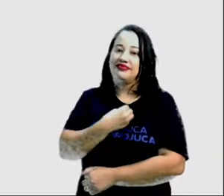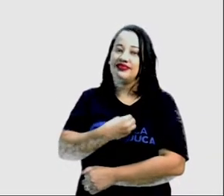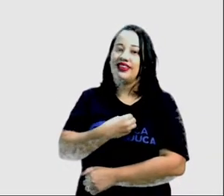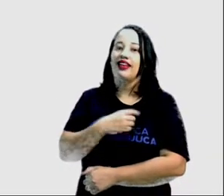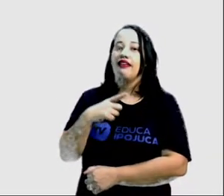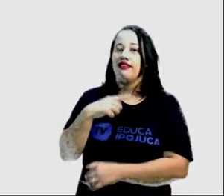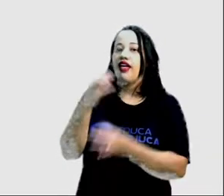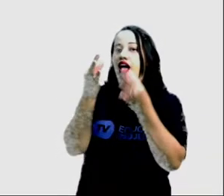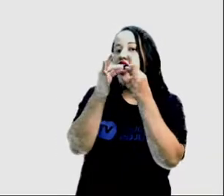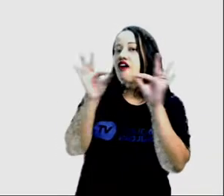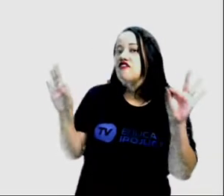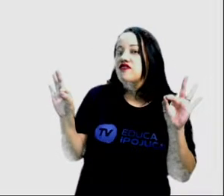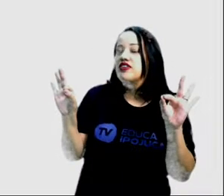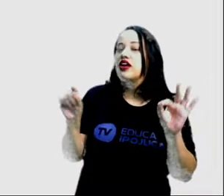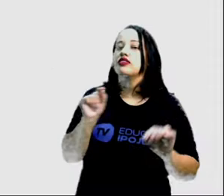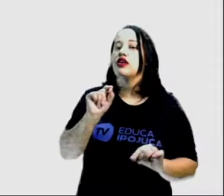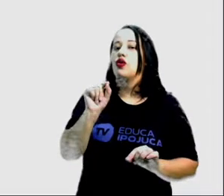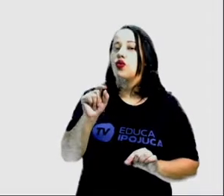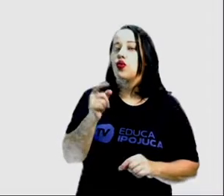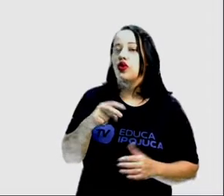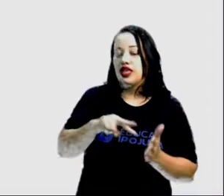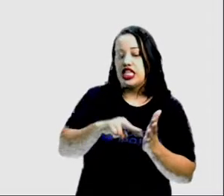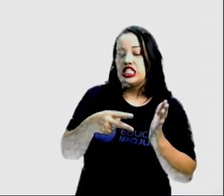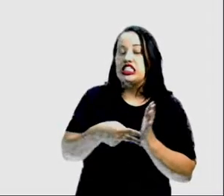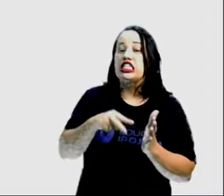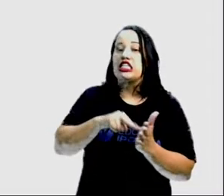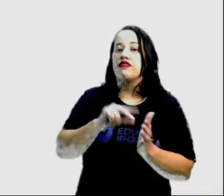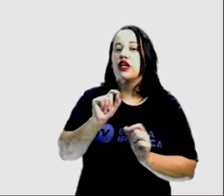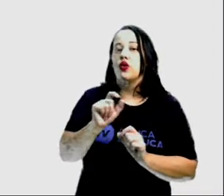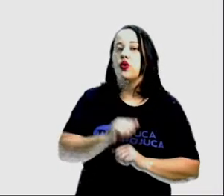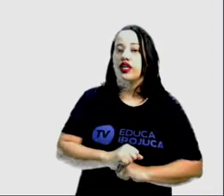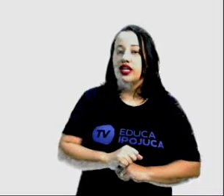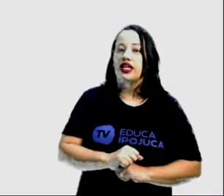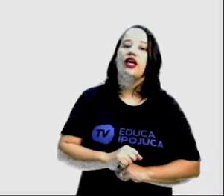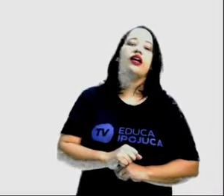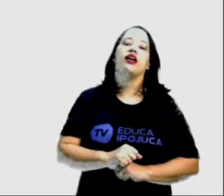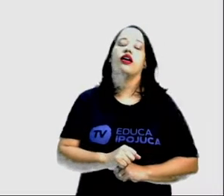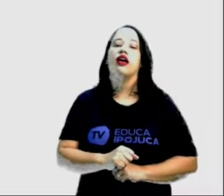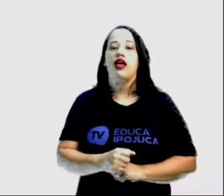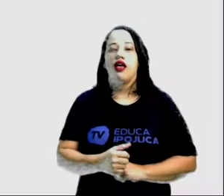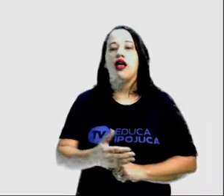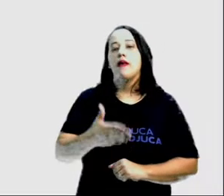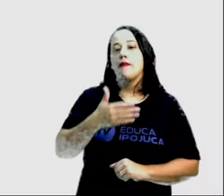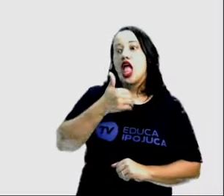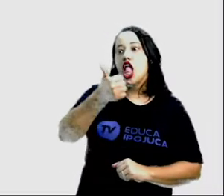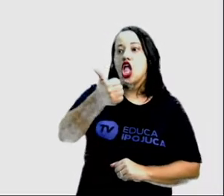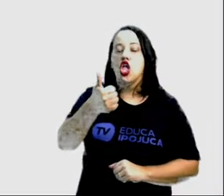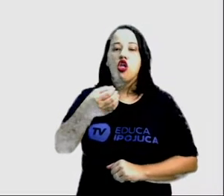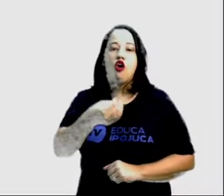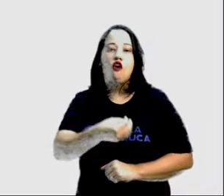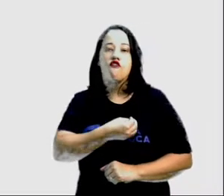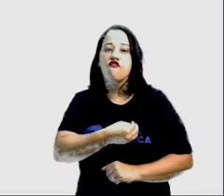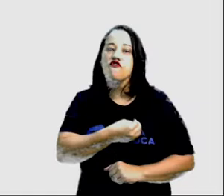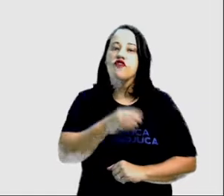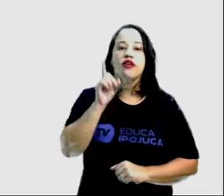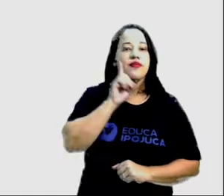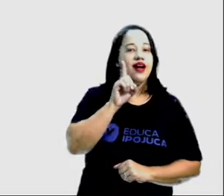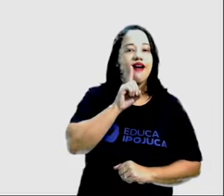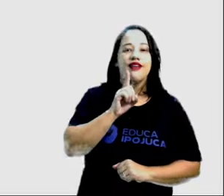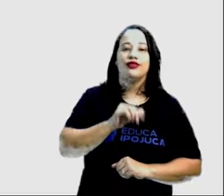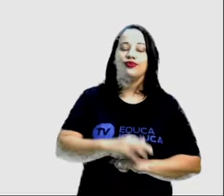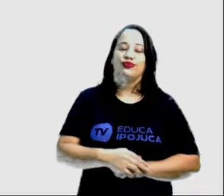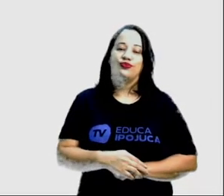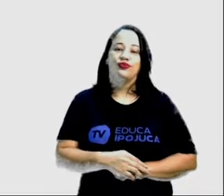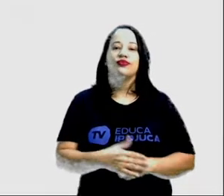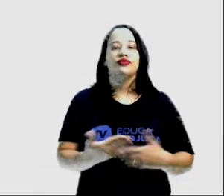tem a frase, né? There is no way like the American way, né? Não existe melhor jeito do que o jeito americano.